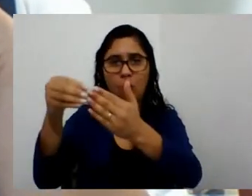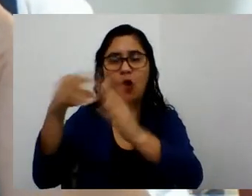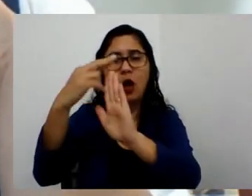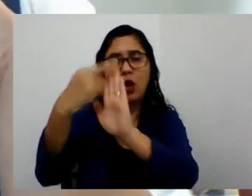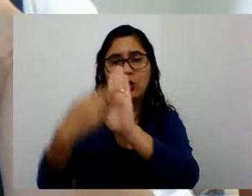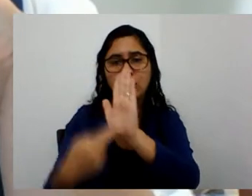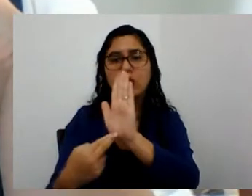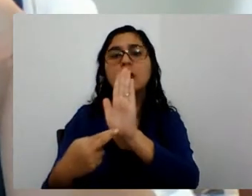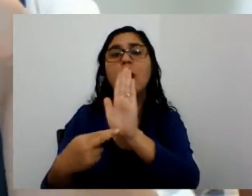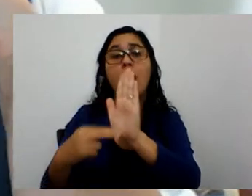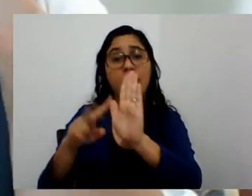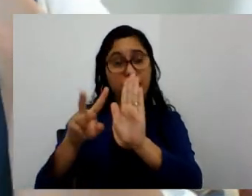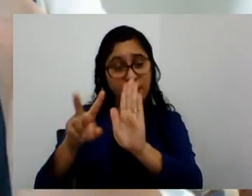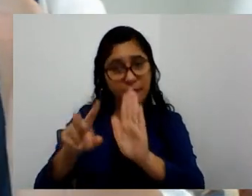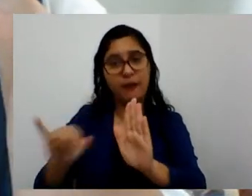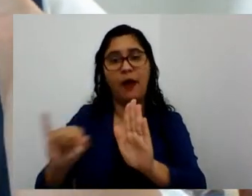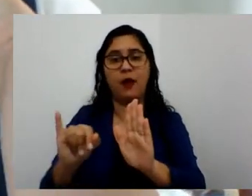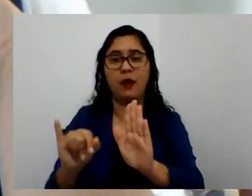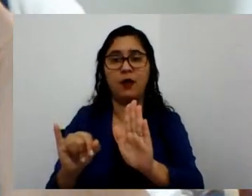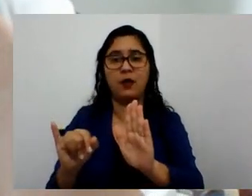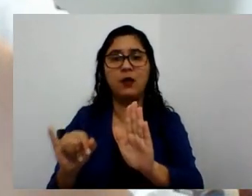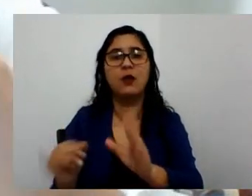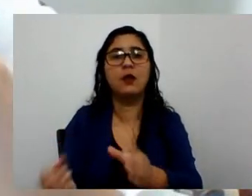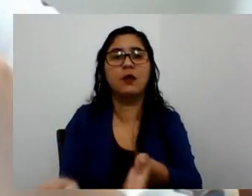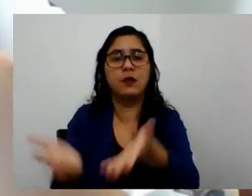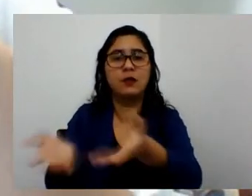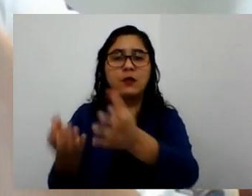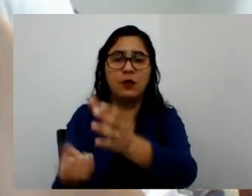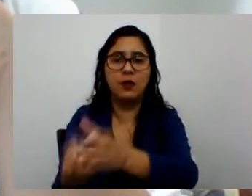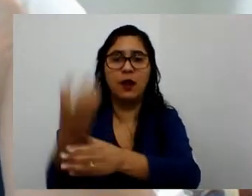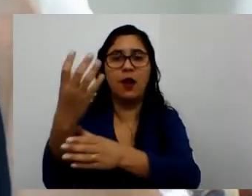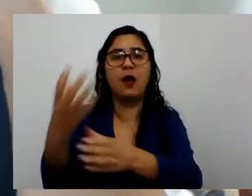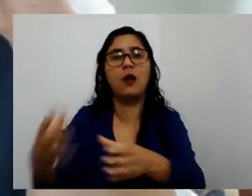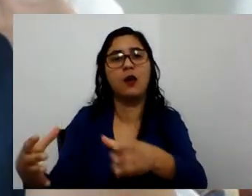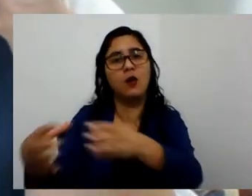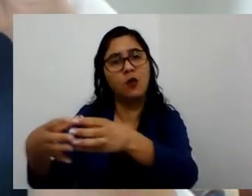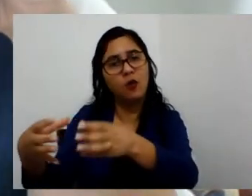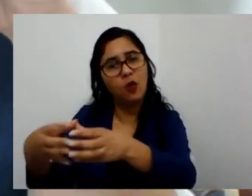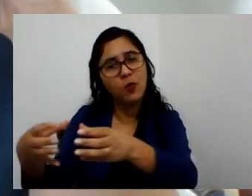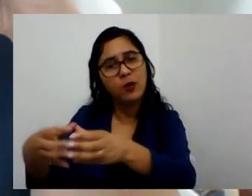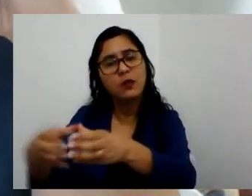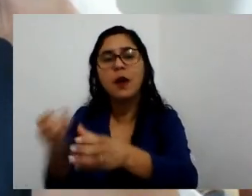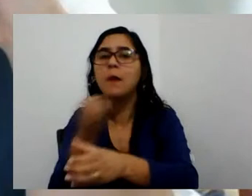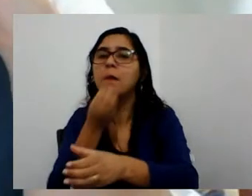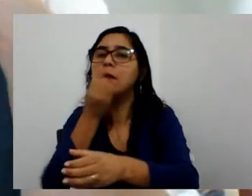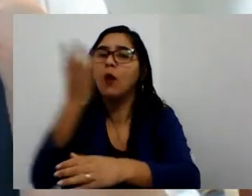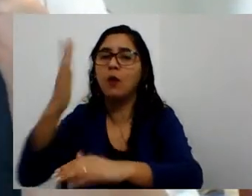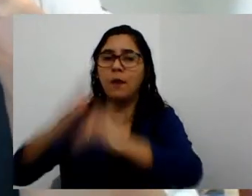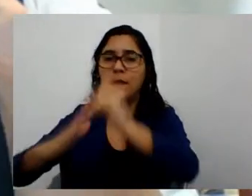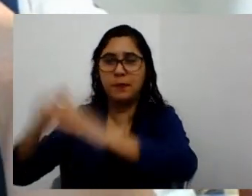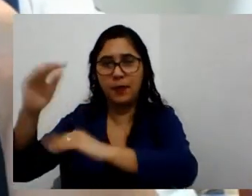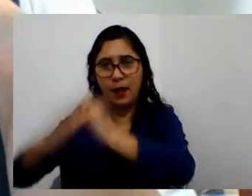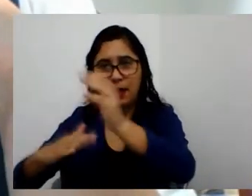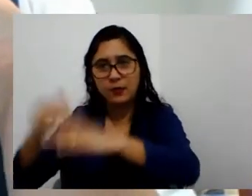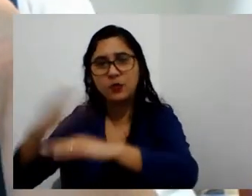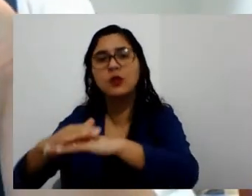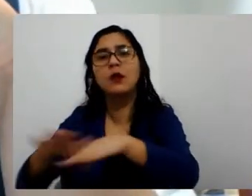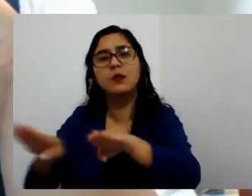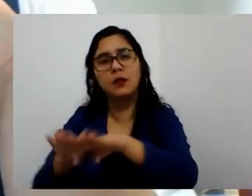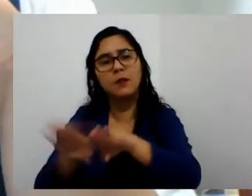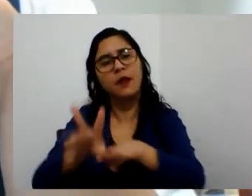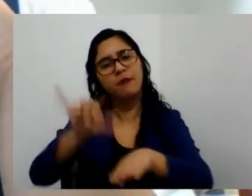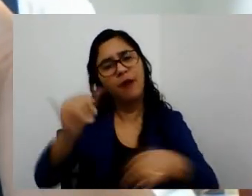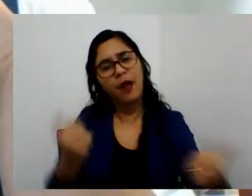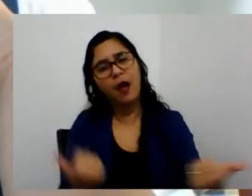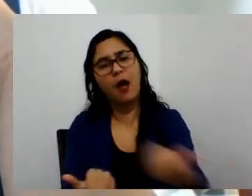irá fomentar comitês de boas práticas e irá apoiar as